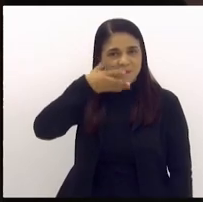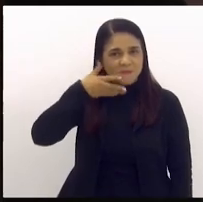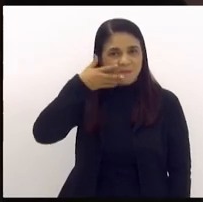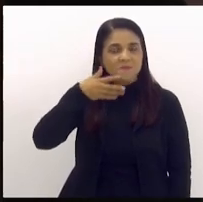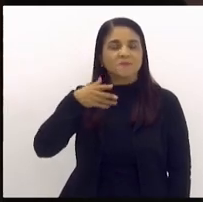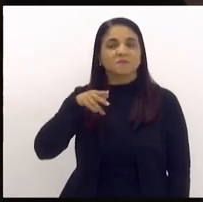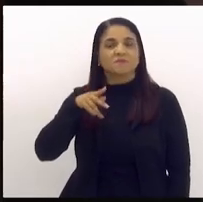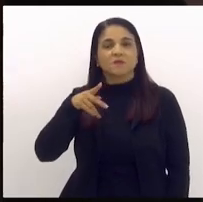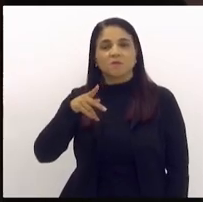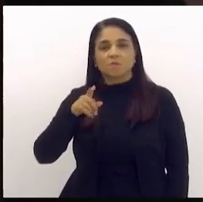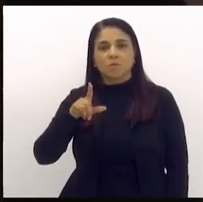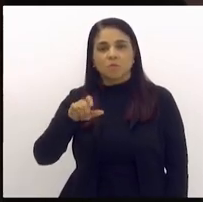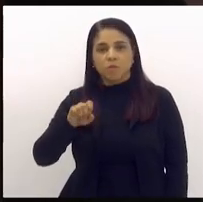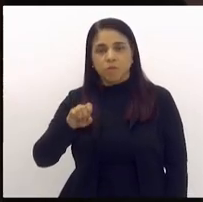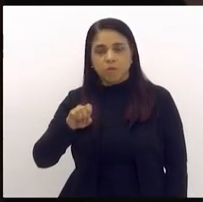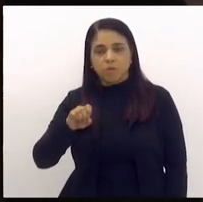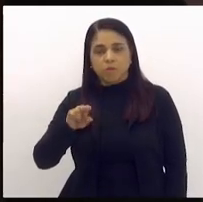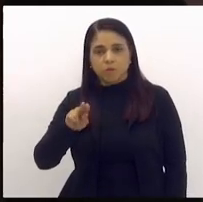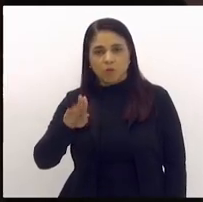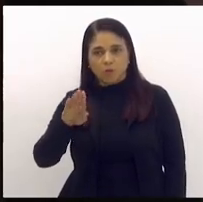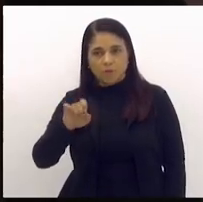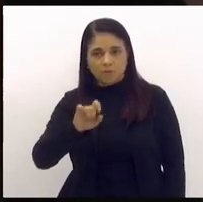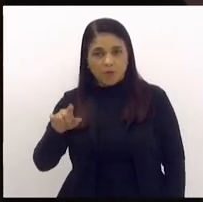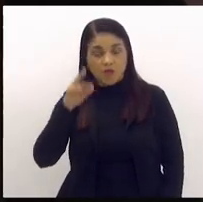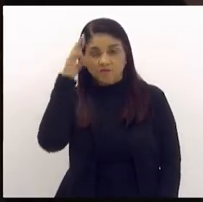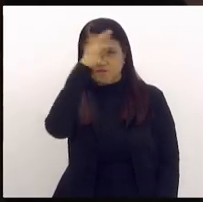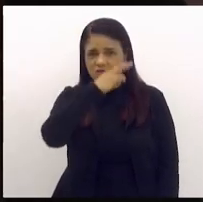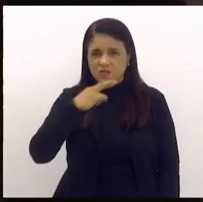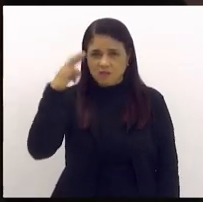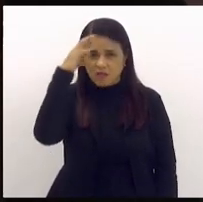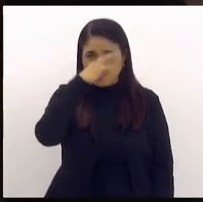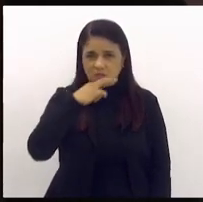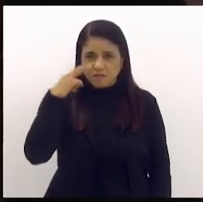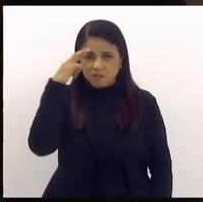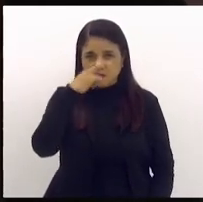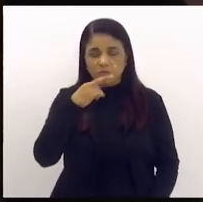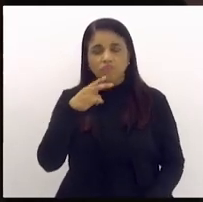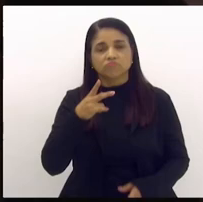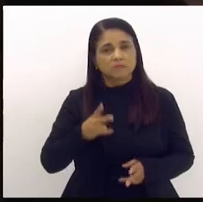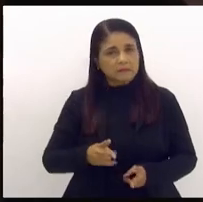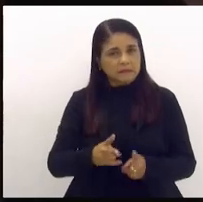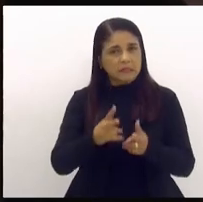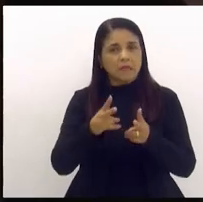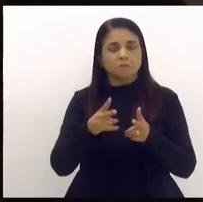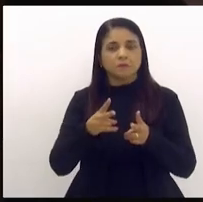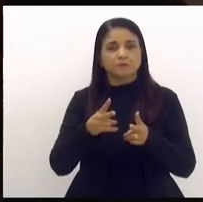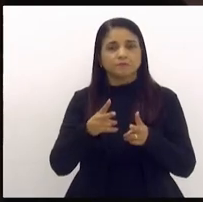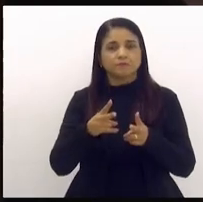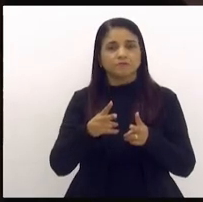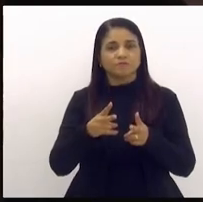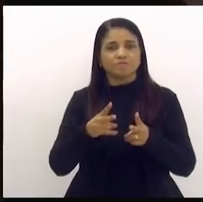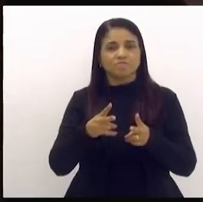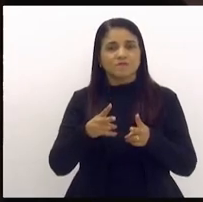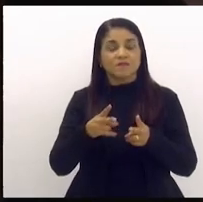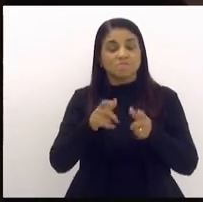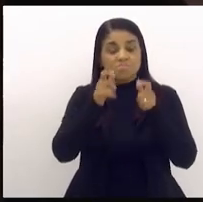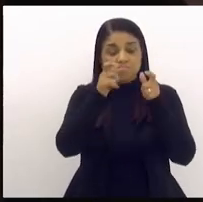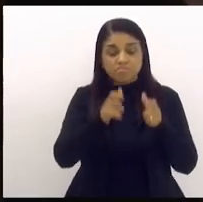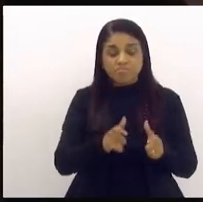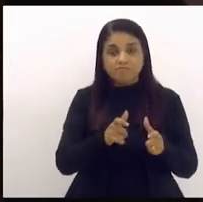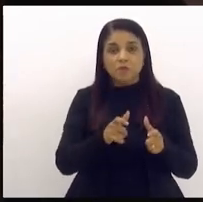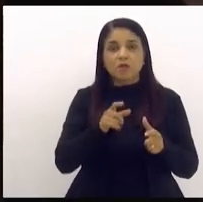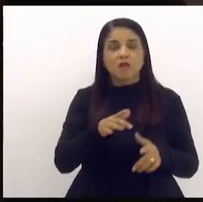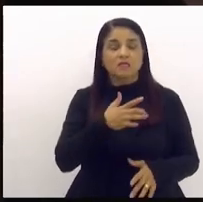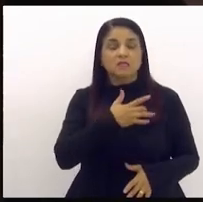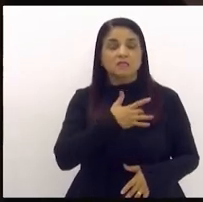mencionou, sobretudo dessas fiscalizações que temos feito, mas precisamente no escárnio que acontece com a